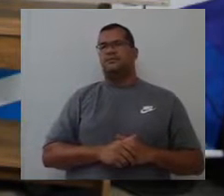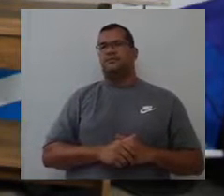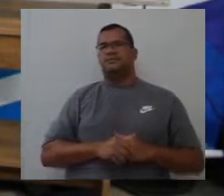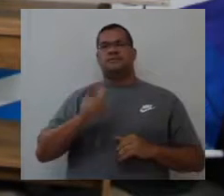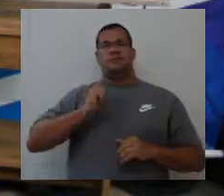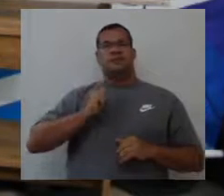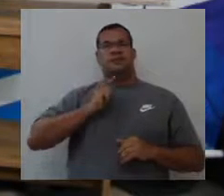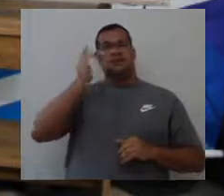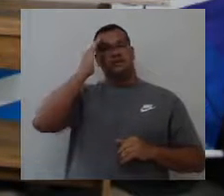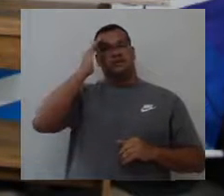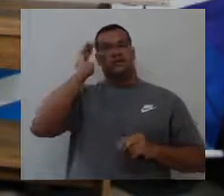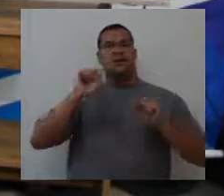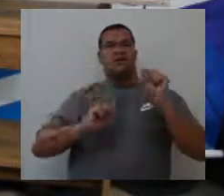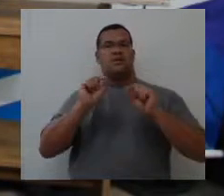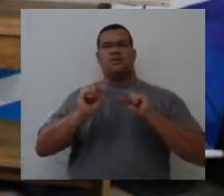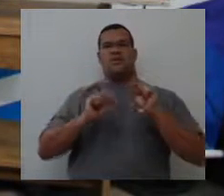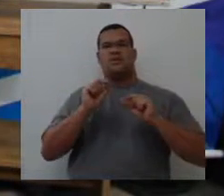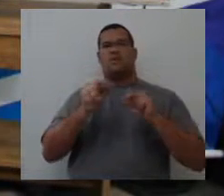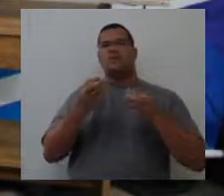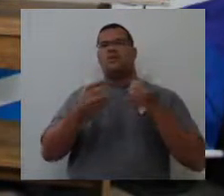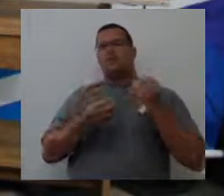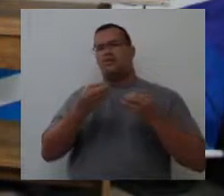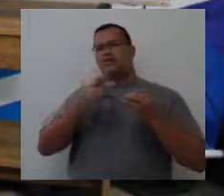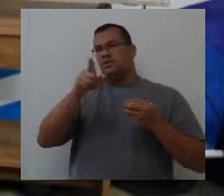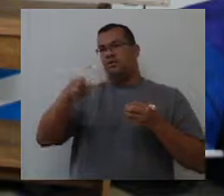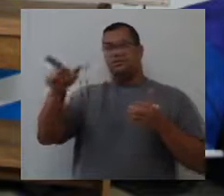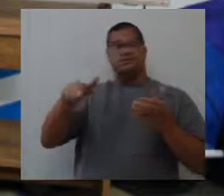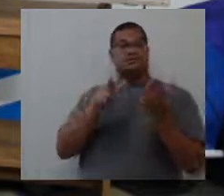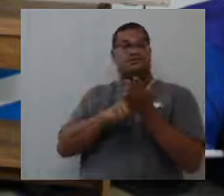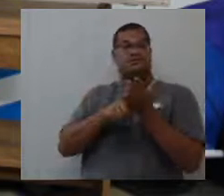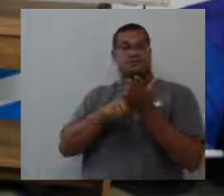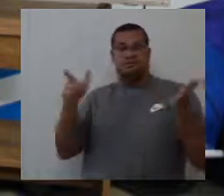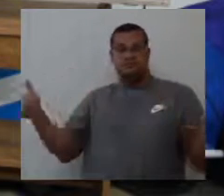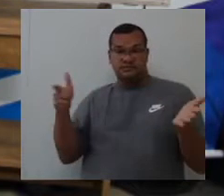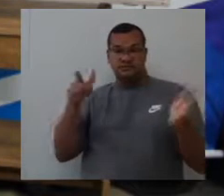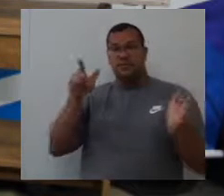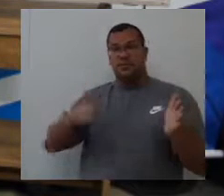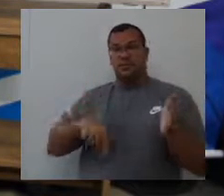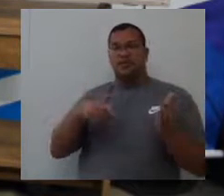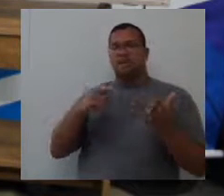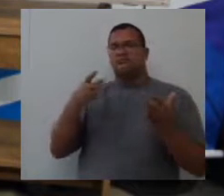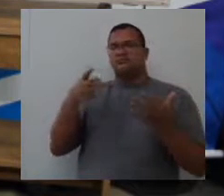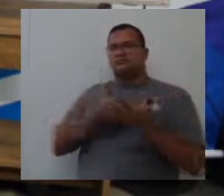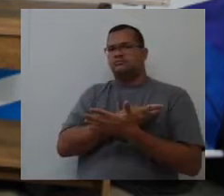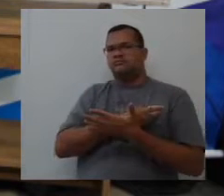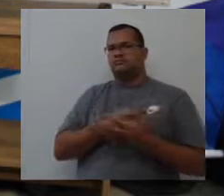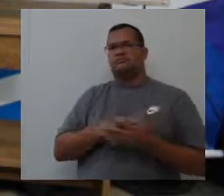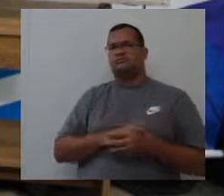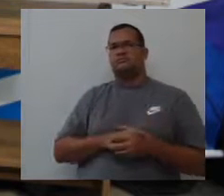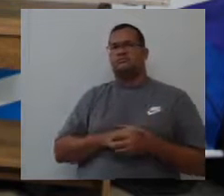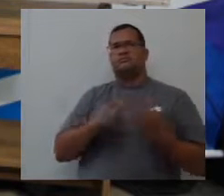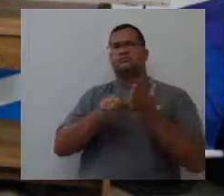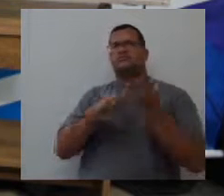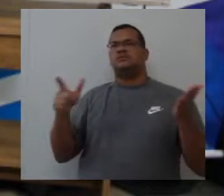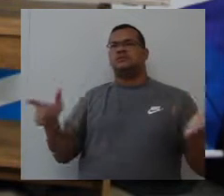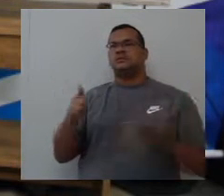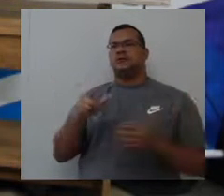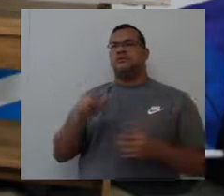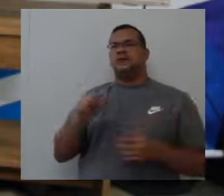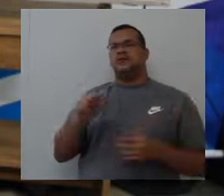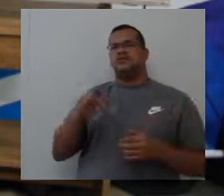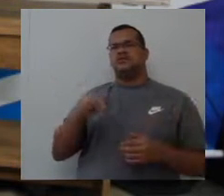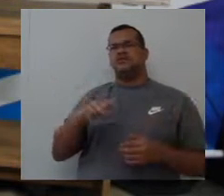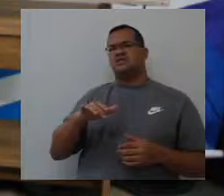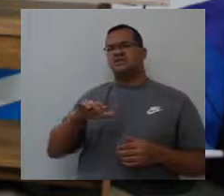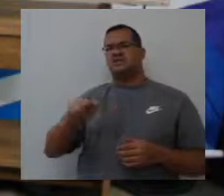teria que entender agora uma nova situação. Essa matéria aconteceu no jornal Agência Brasil